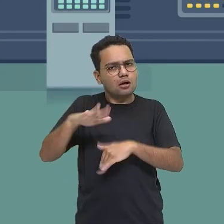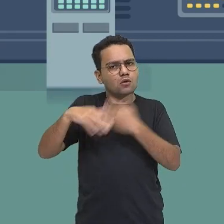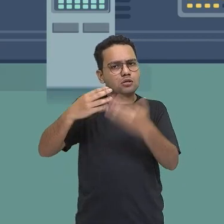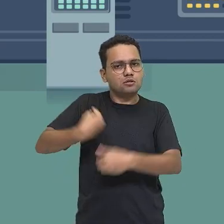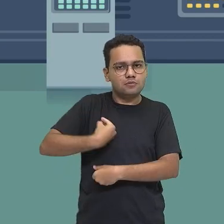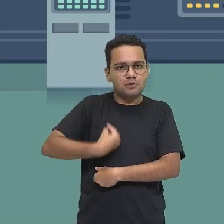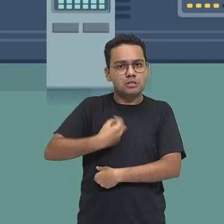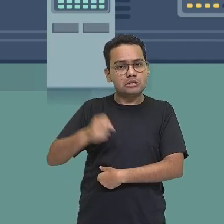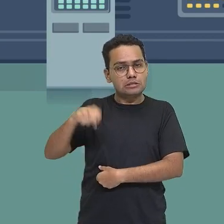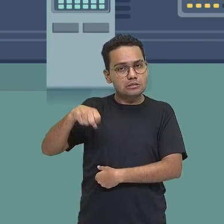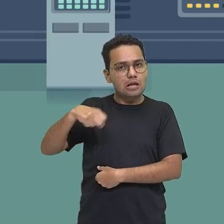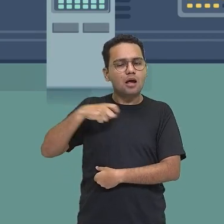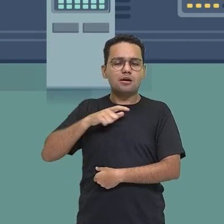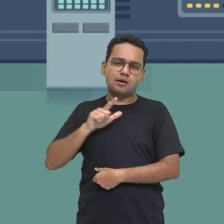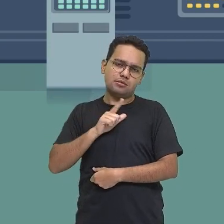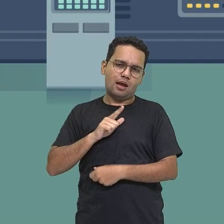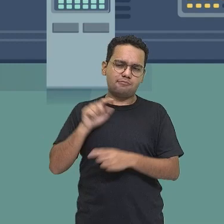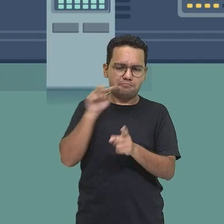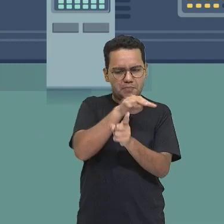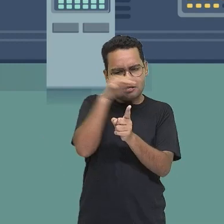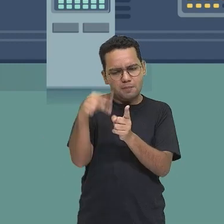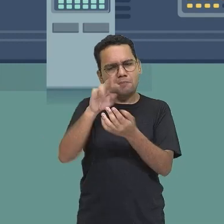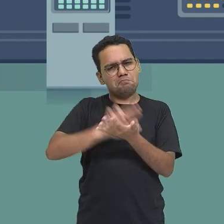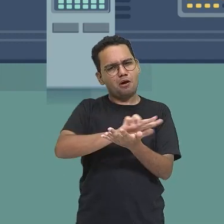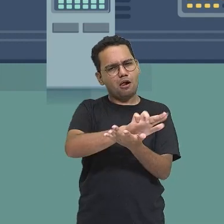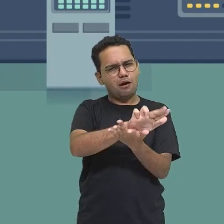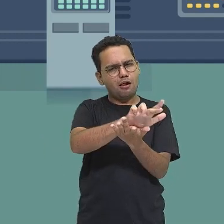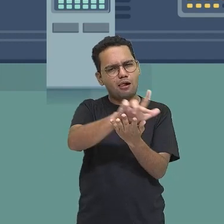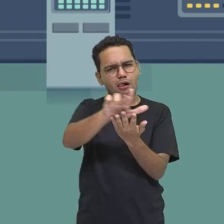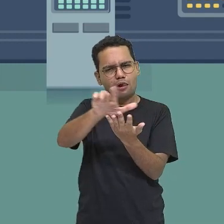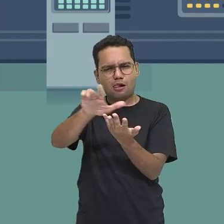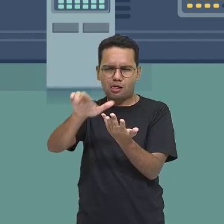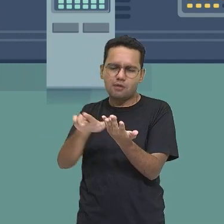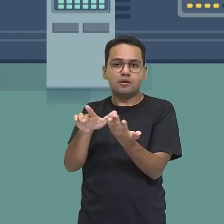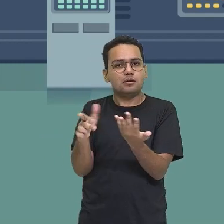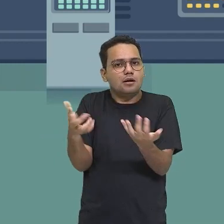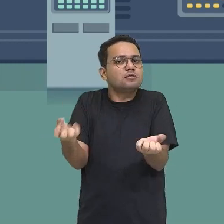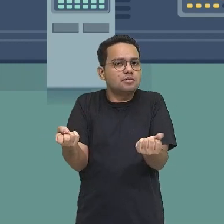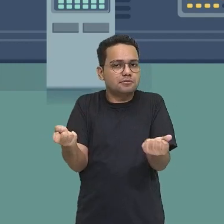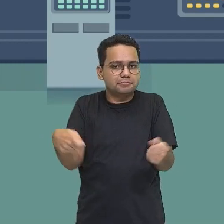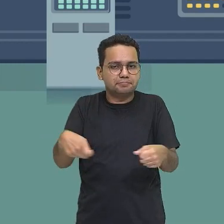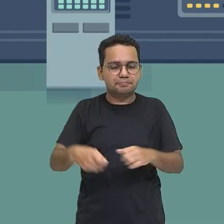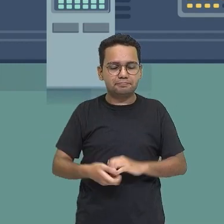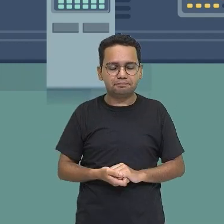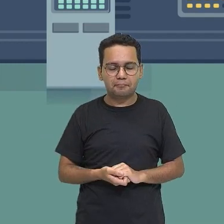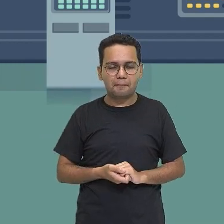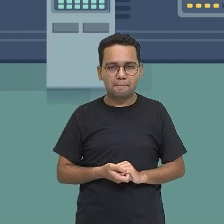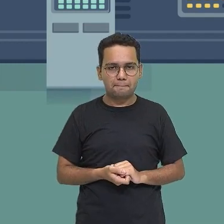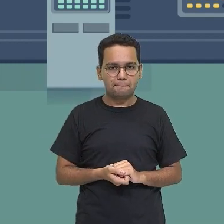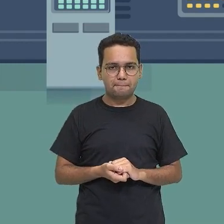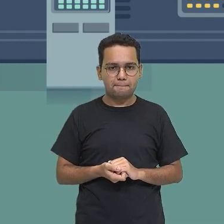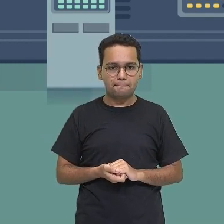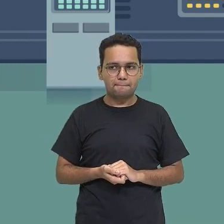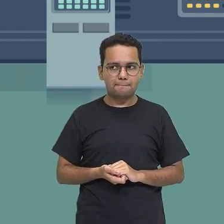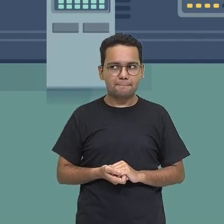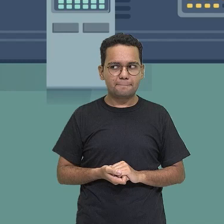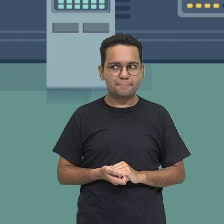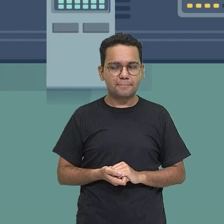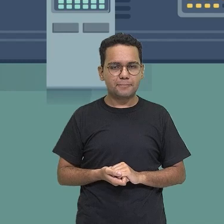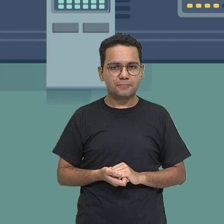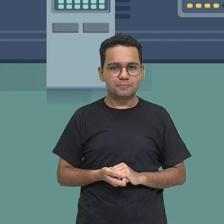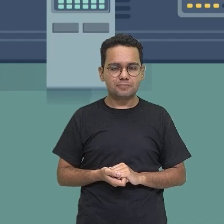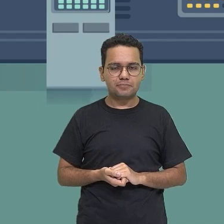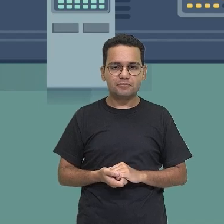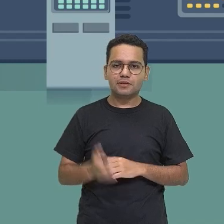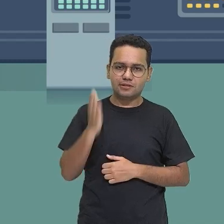temos também várias teorias que nós vamos, e elas são aceitas. Por quê? Nós já sabemos que existem